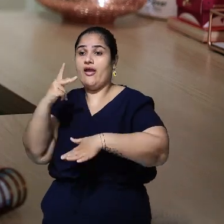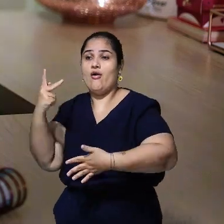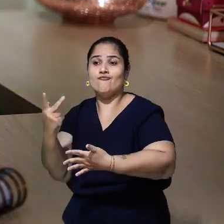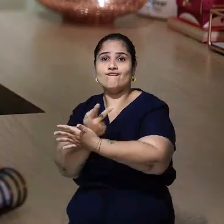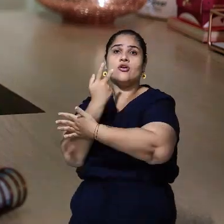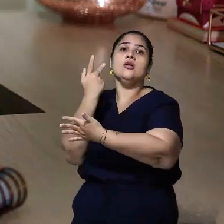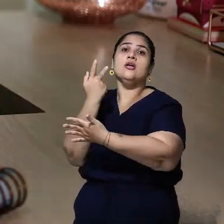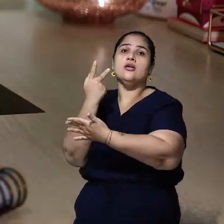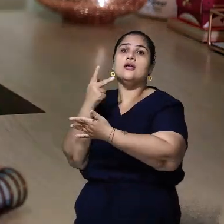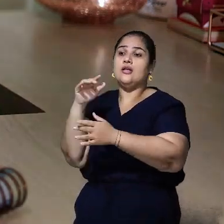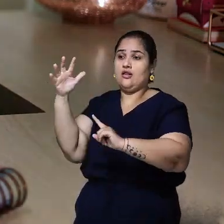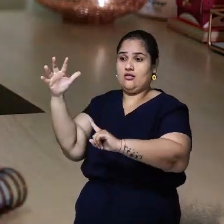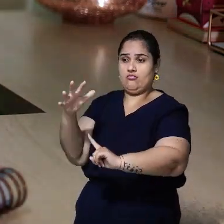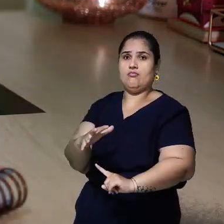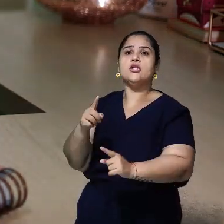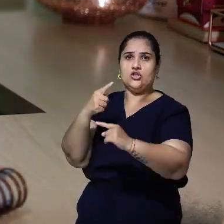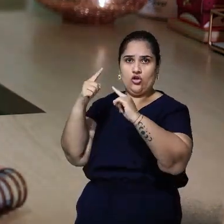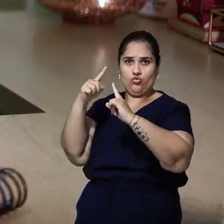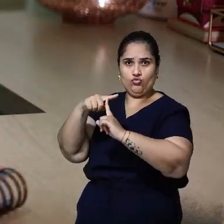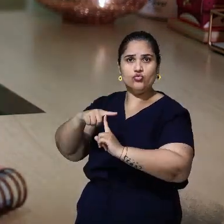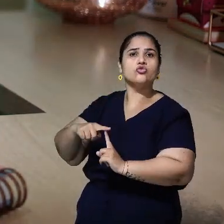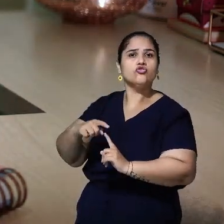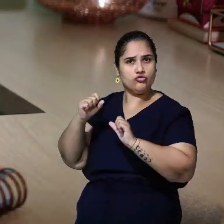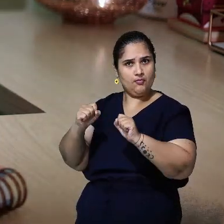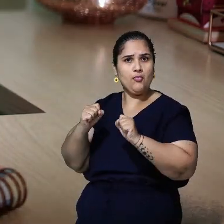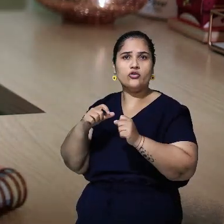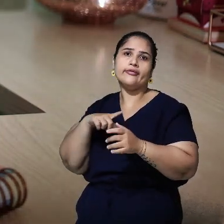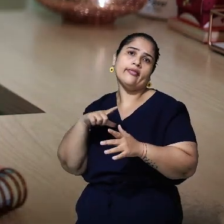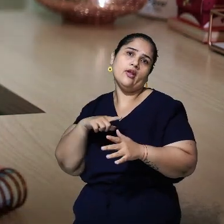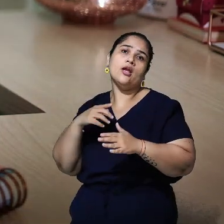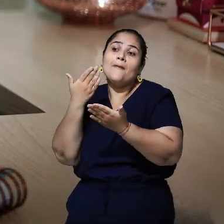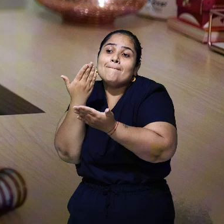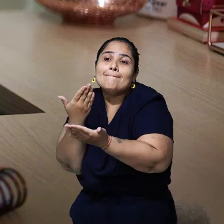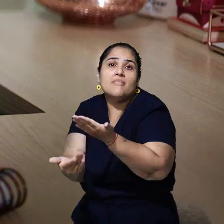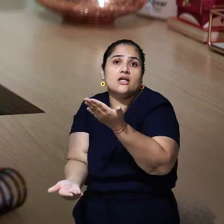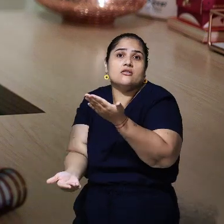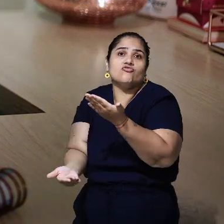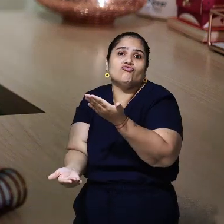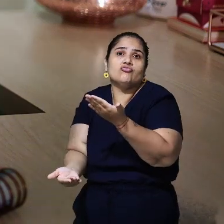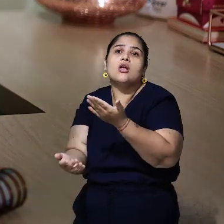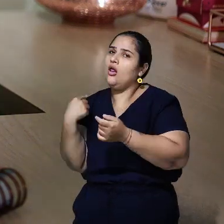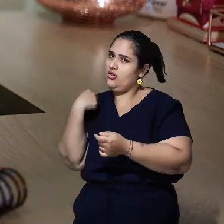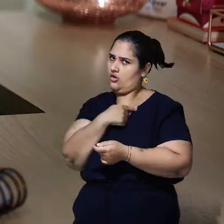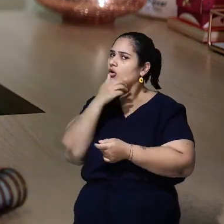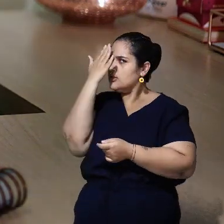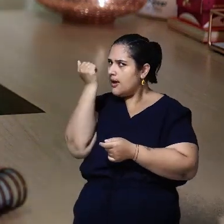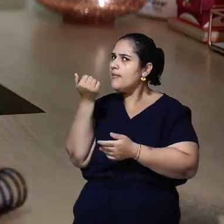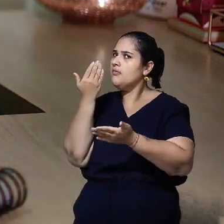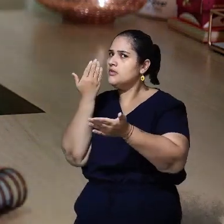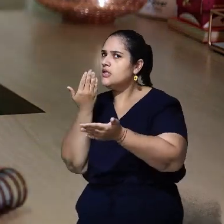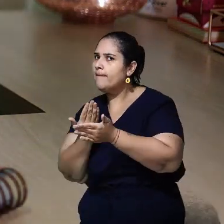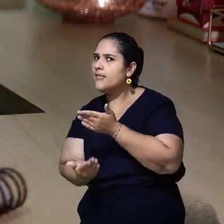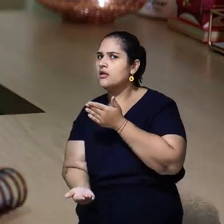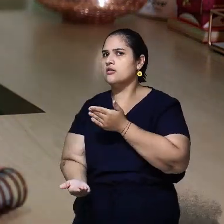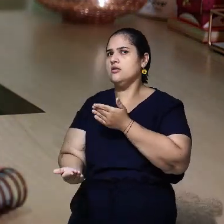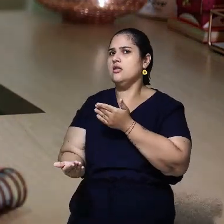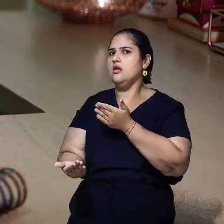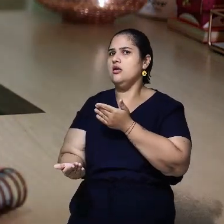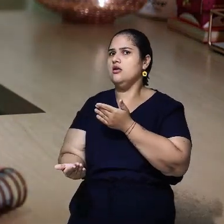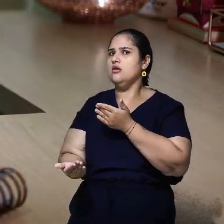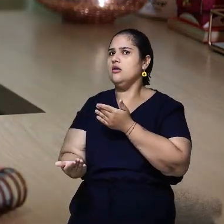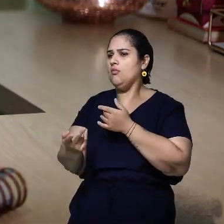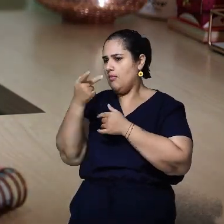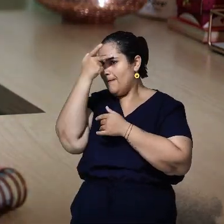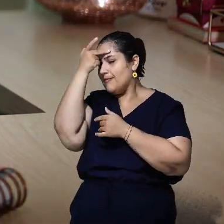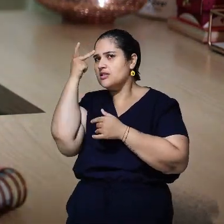vida da pessoa, é uma perca, né? Porque nós sabemos que perder uma pessoa é